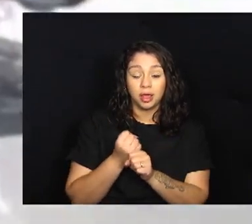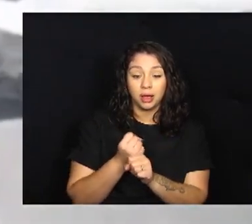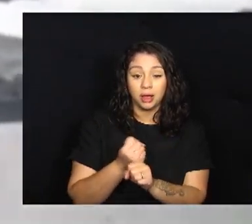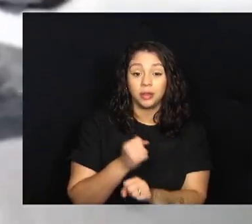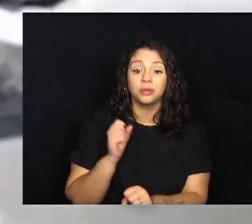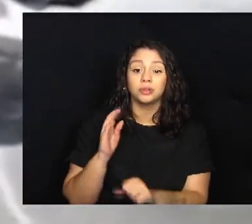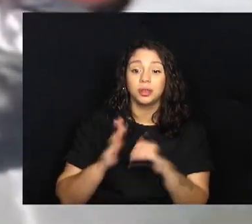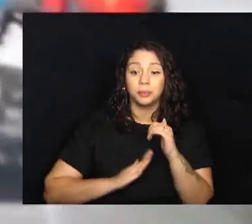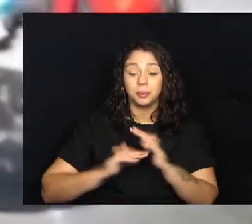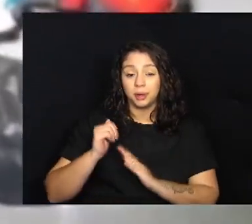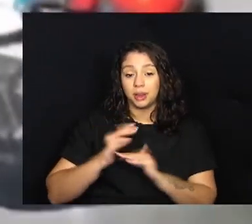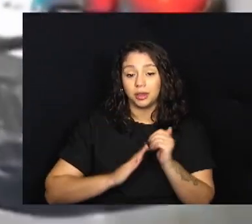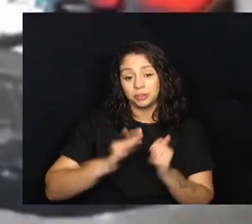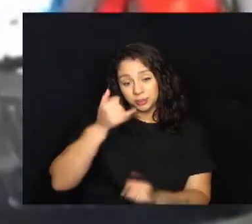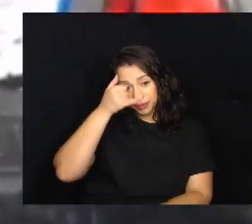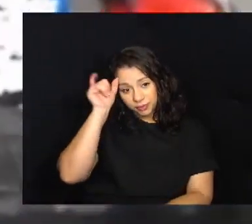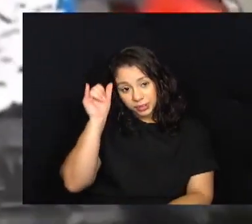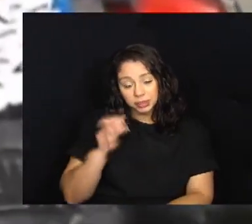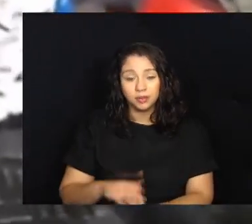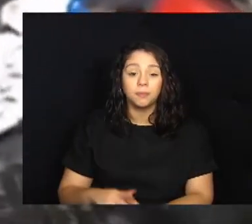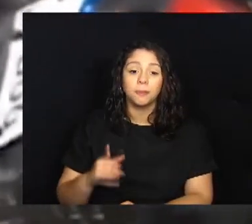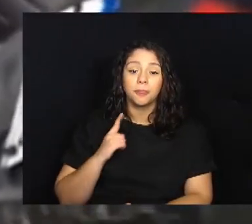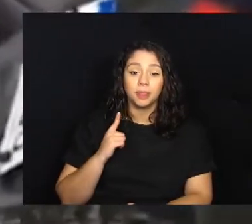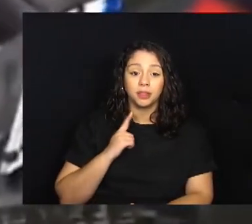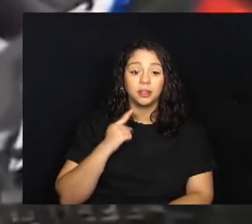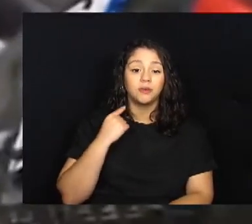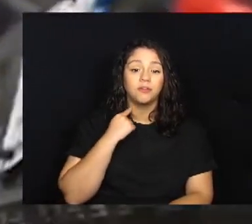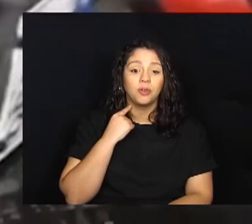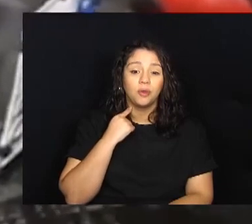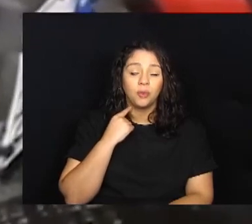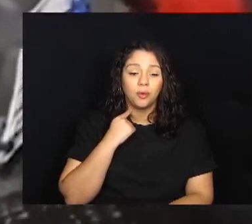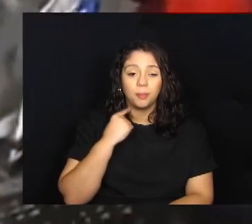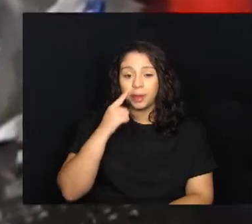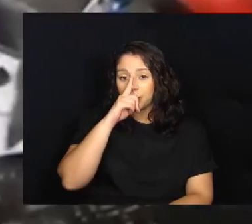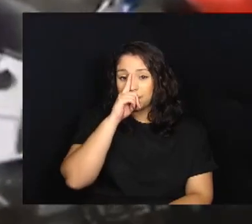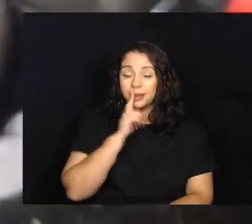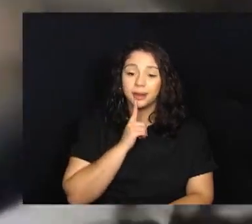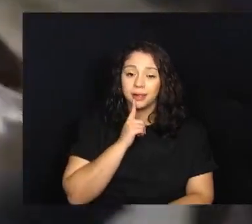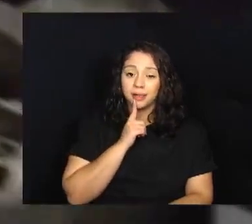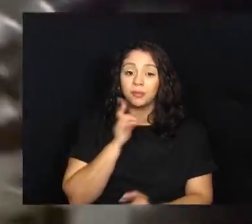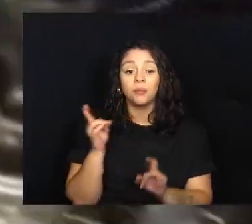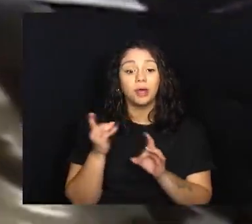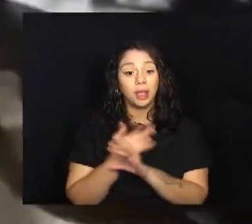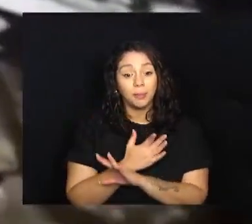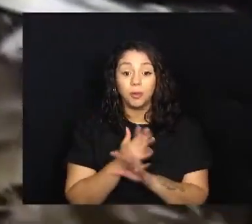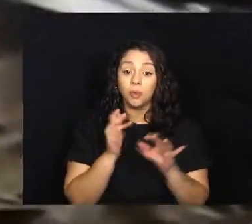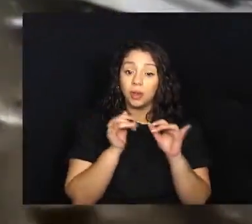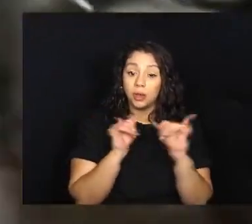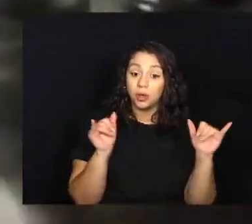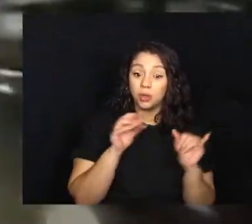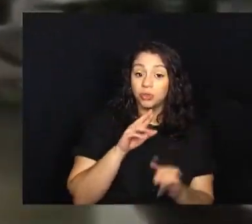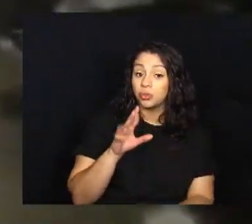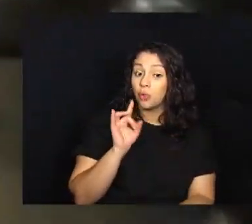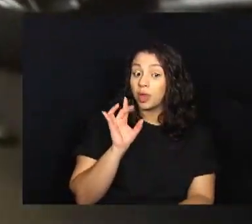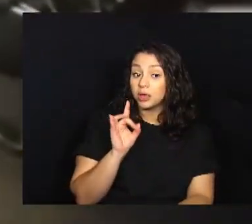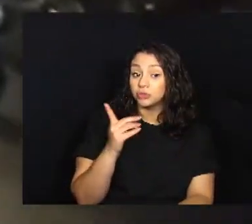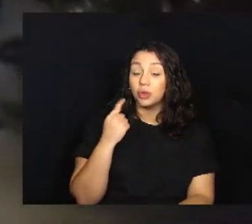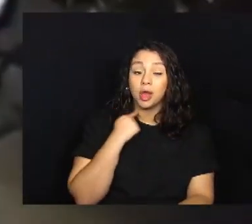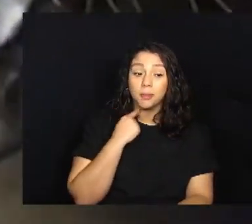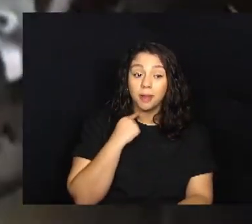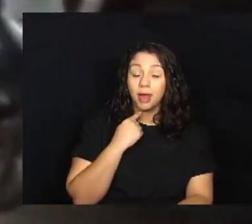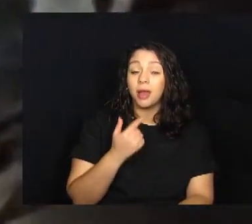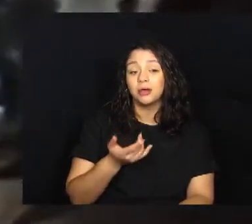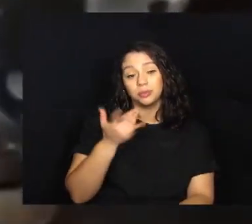prevenção. Recentemente tivemos o Maio Amarelo, e acabou o Maio Amarelo, nós alertamos, não é só o mês de maio, a prevenção no